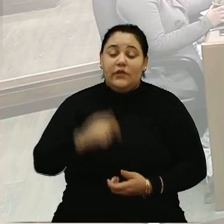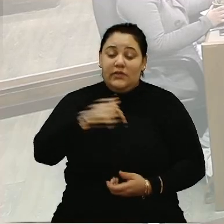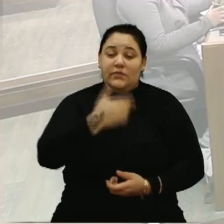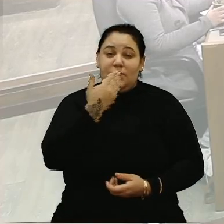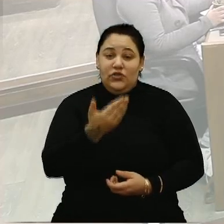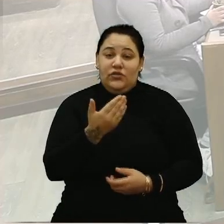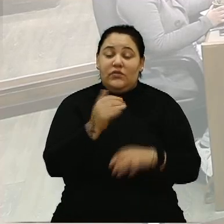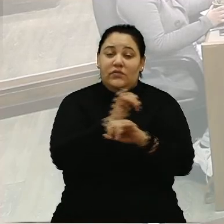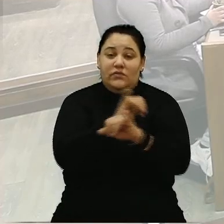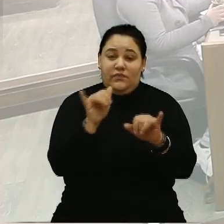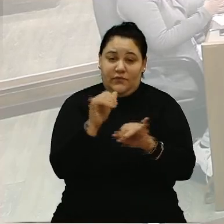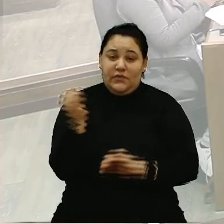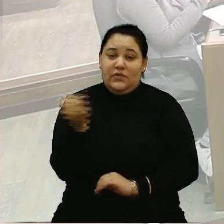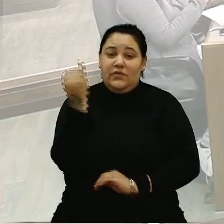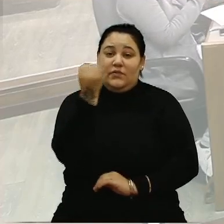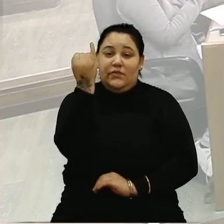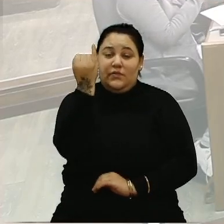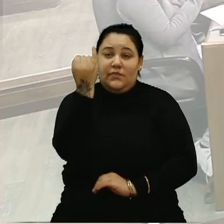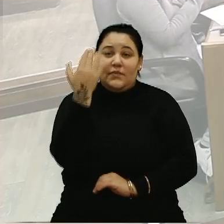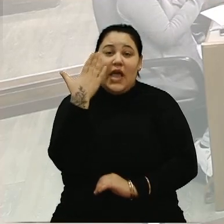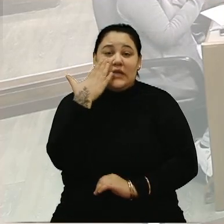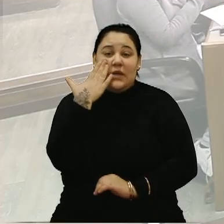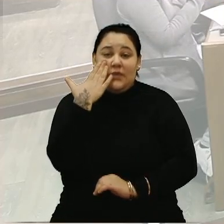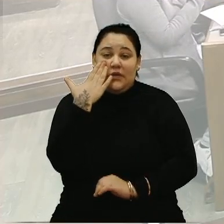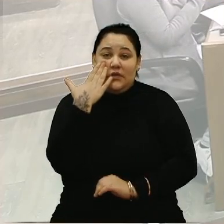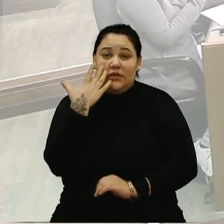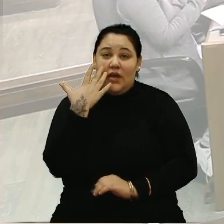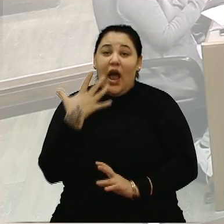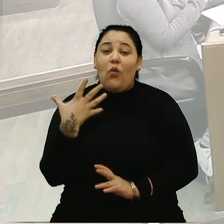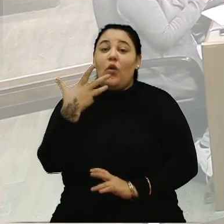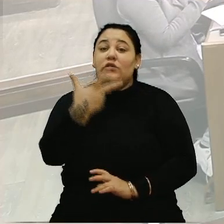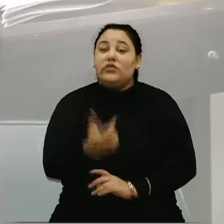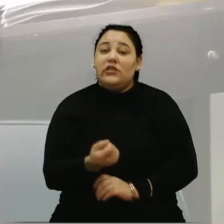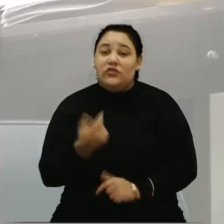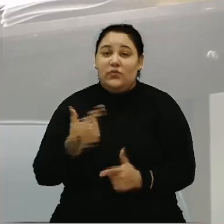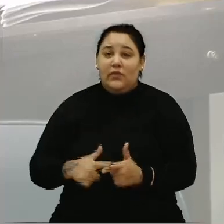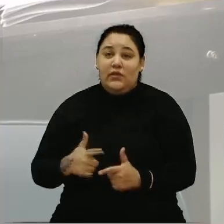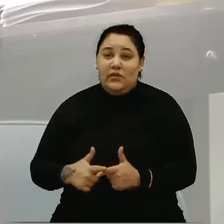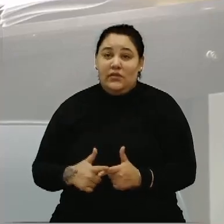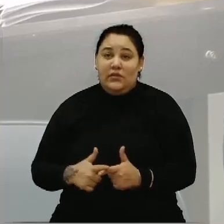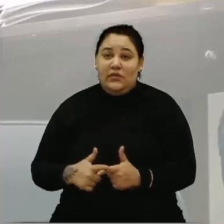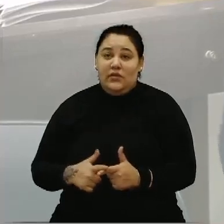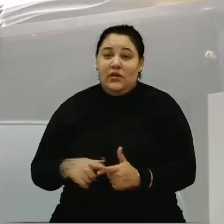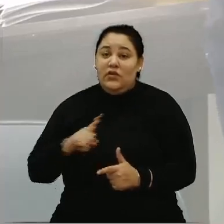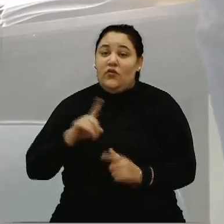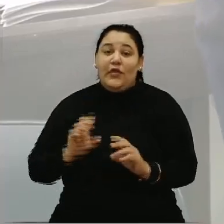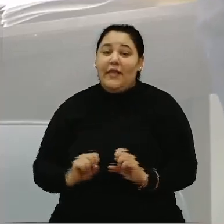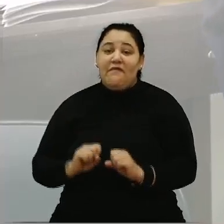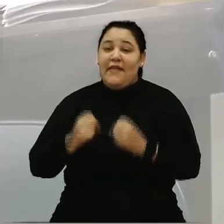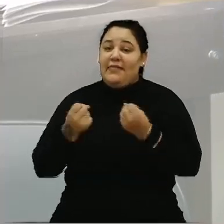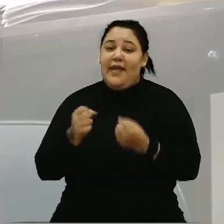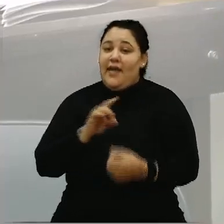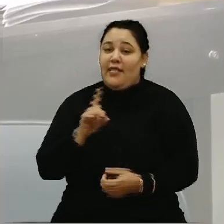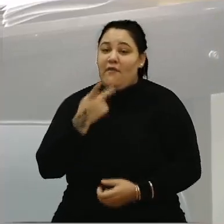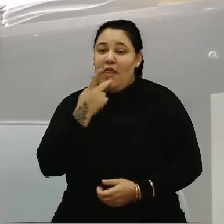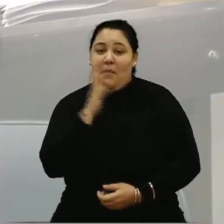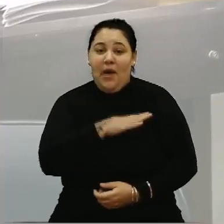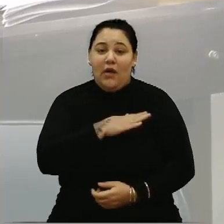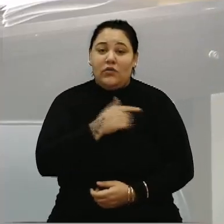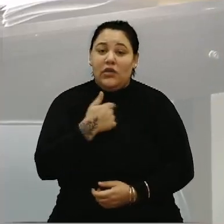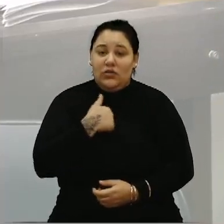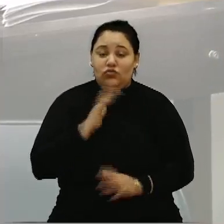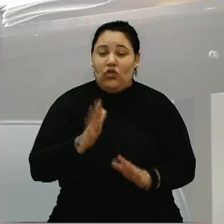para saber da dimensão dos problemas. Eu não vou defender e nem dou defender. Gente, eu já fui